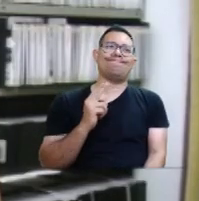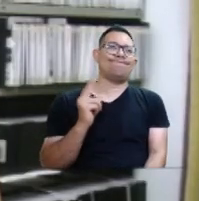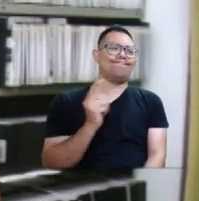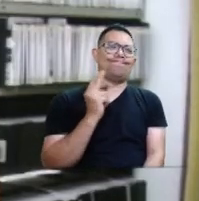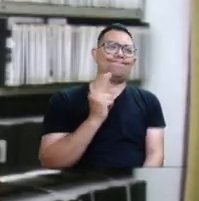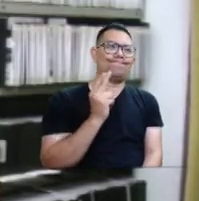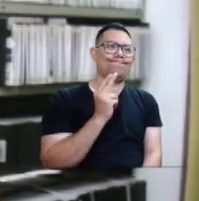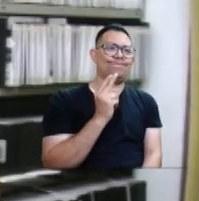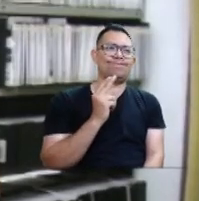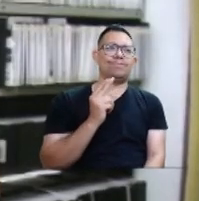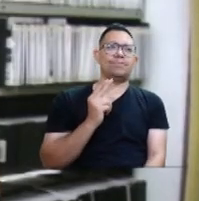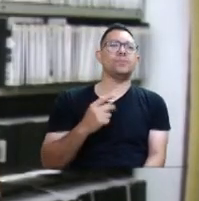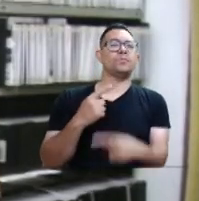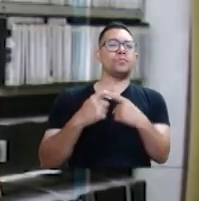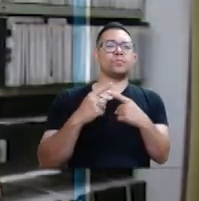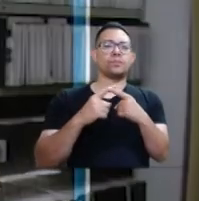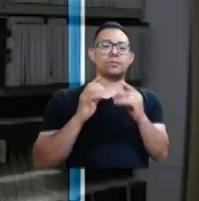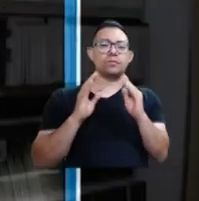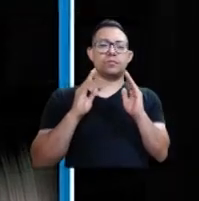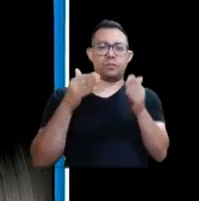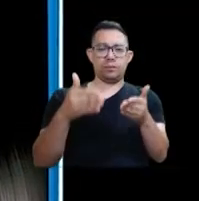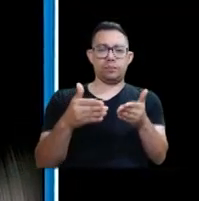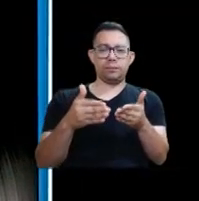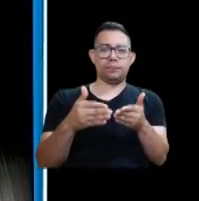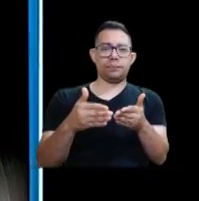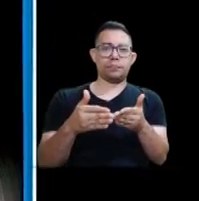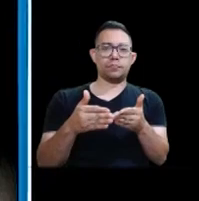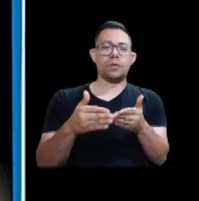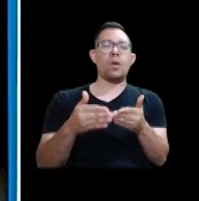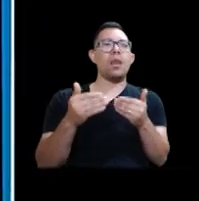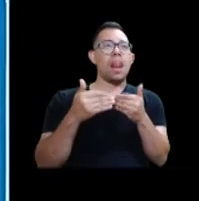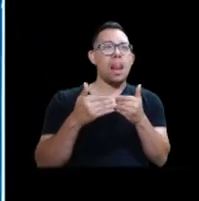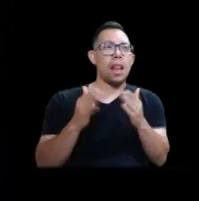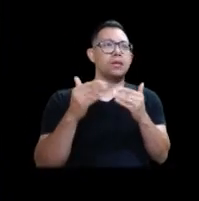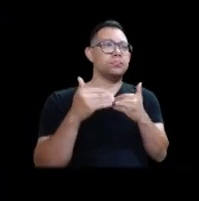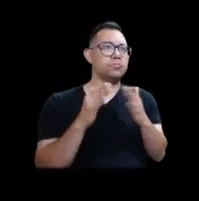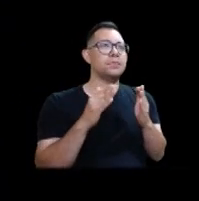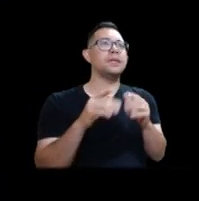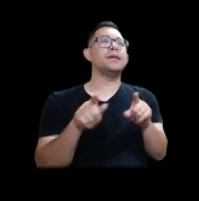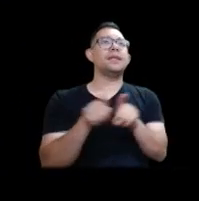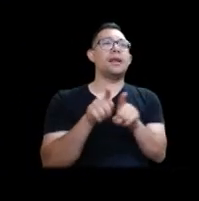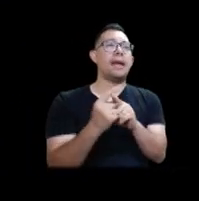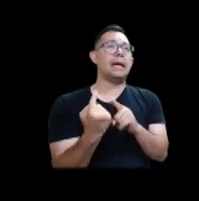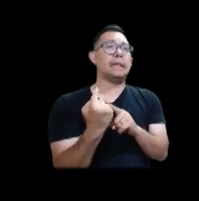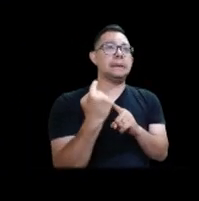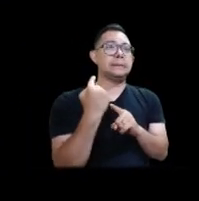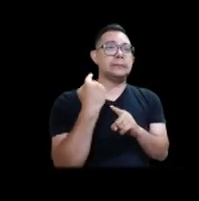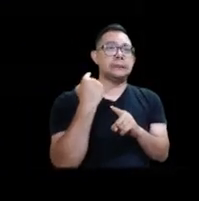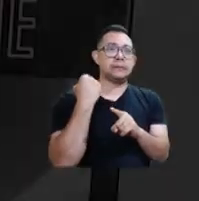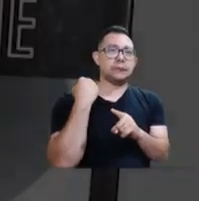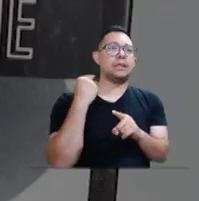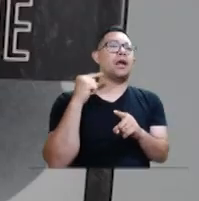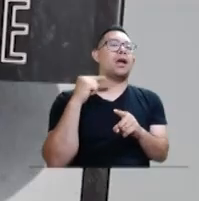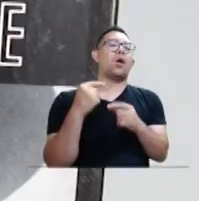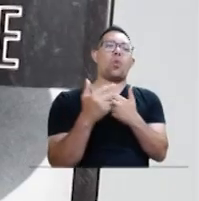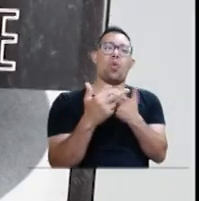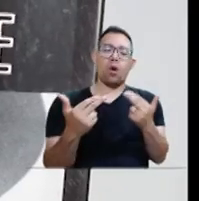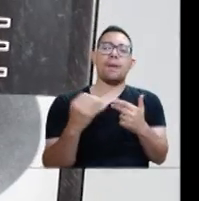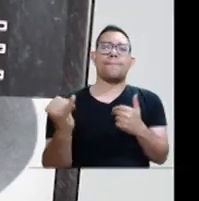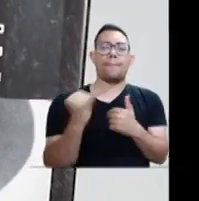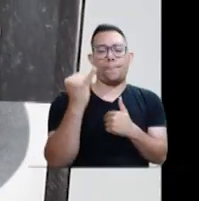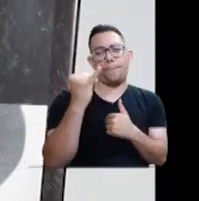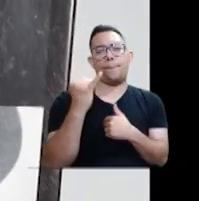tudo isso, né? Porque eu focava nos lançamentos, mas eu focava também no acervo, que eu